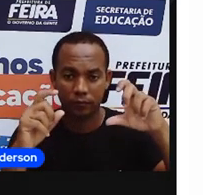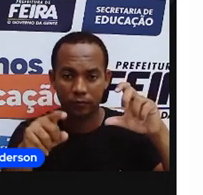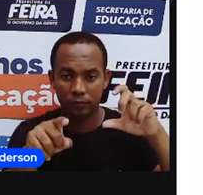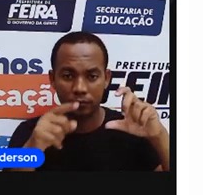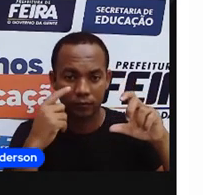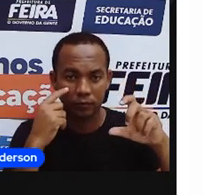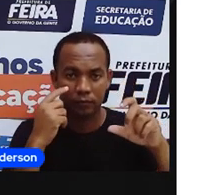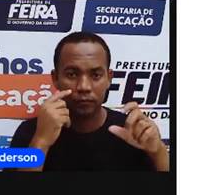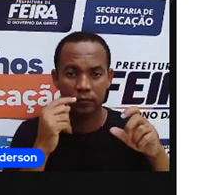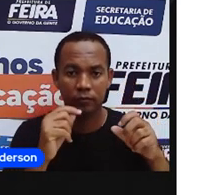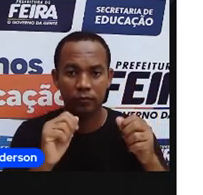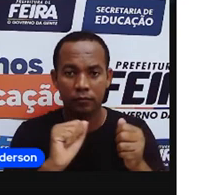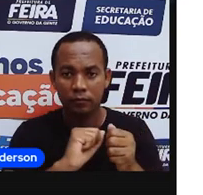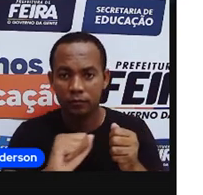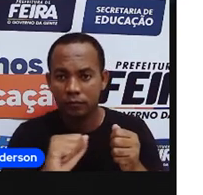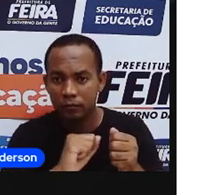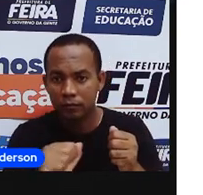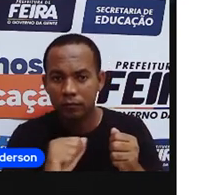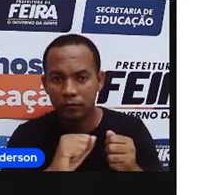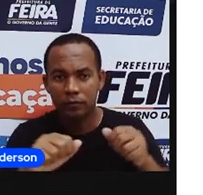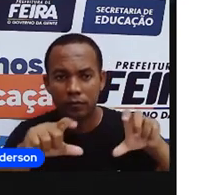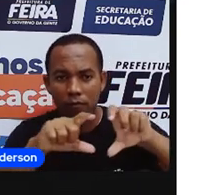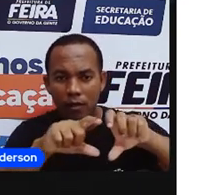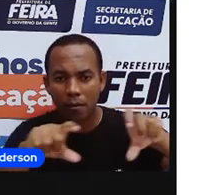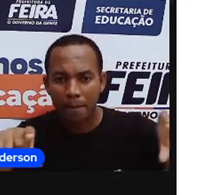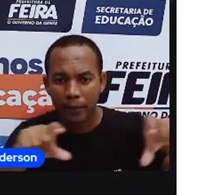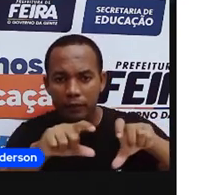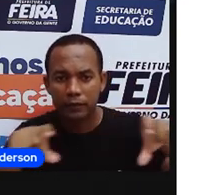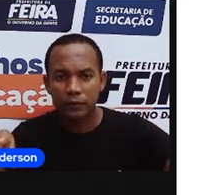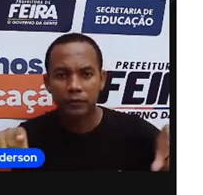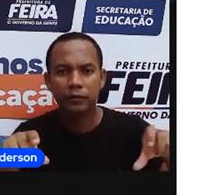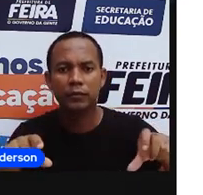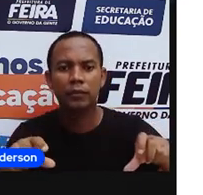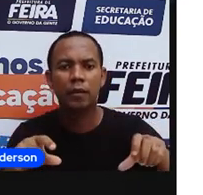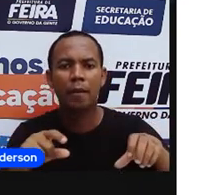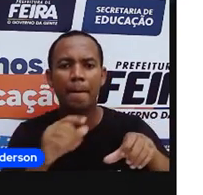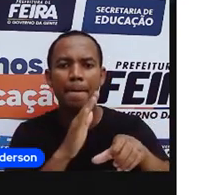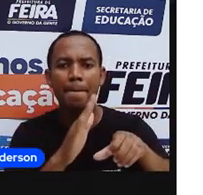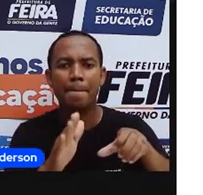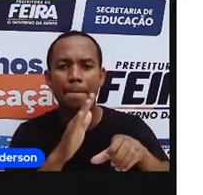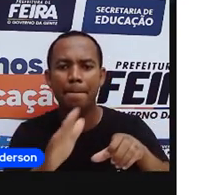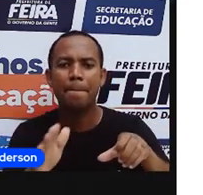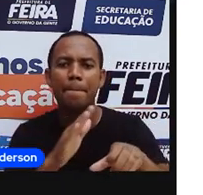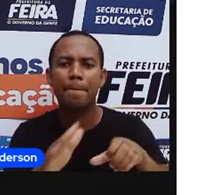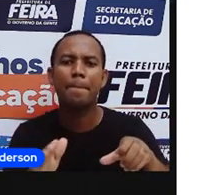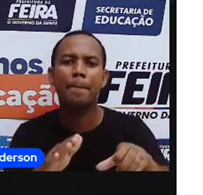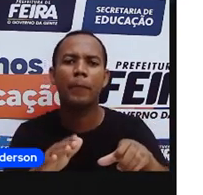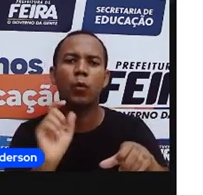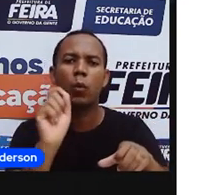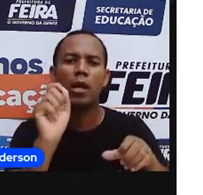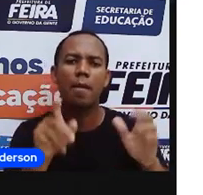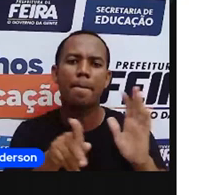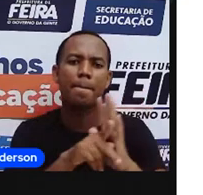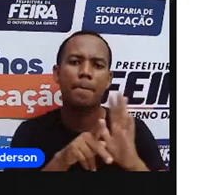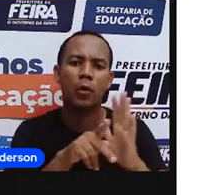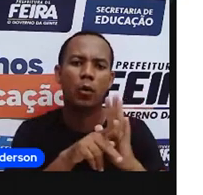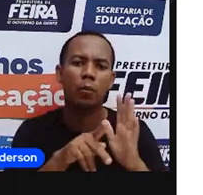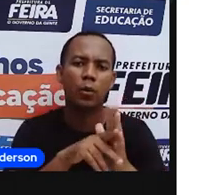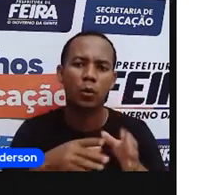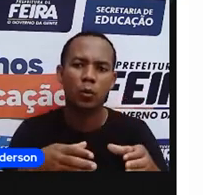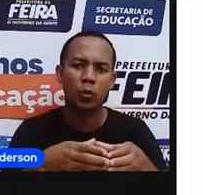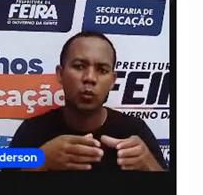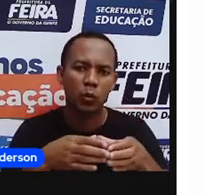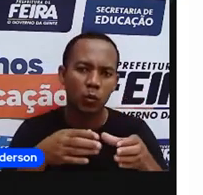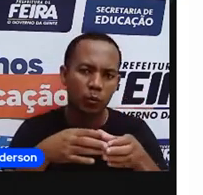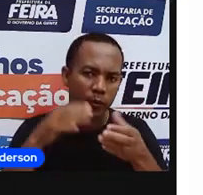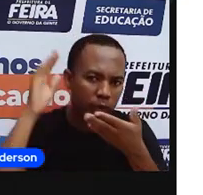macaxeira, né? Que pra gente é o aipim, e batata doce, são algumas das heranças que os indígenas